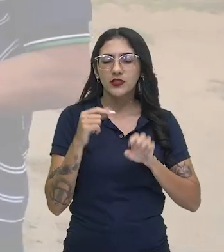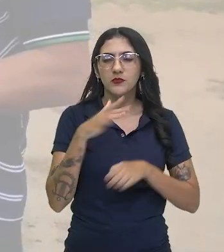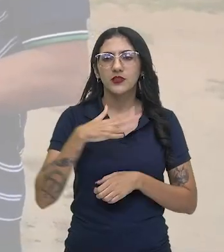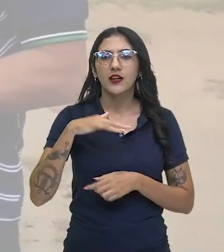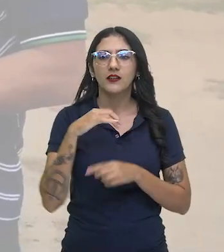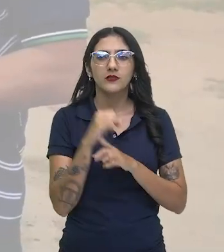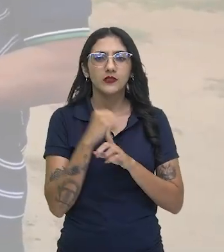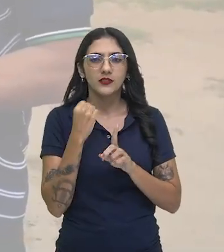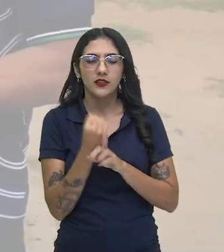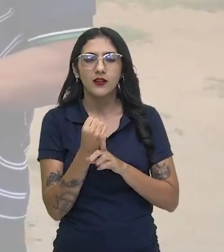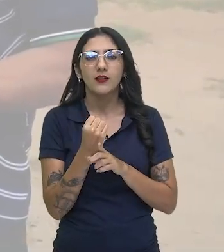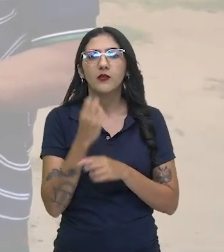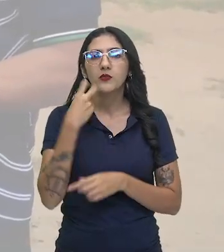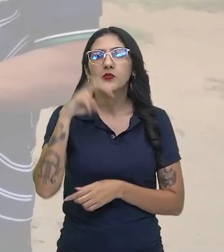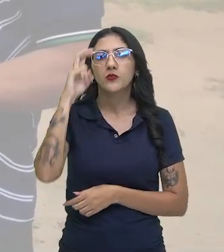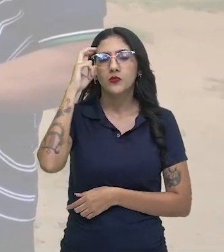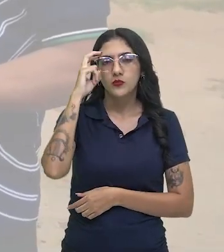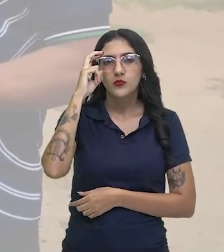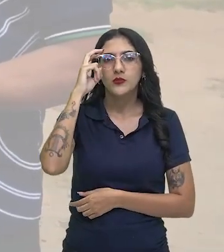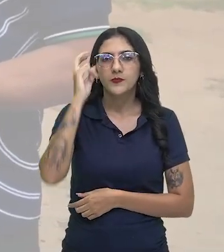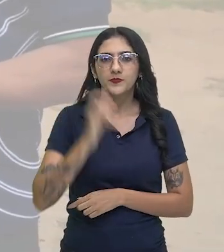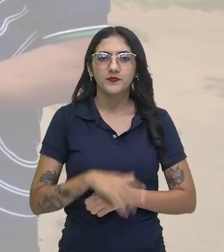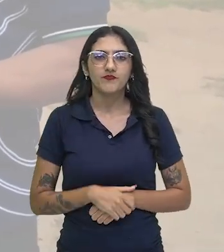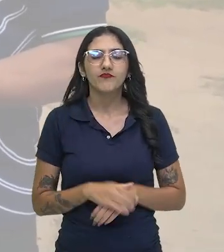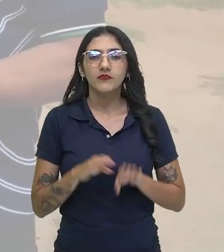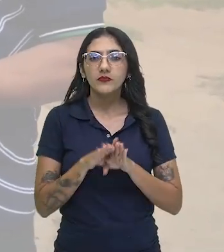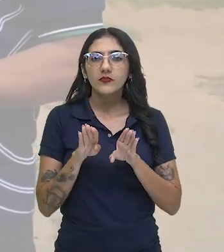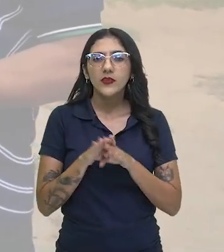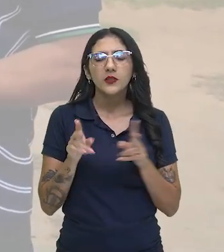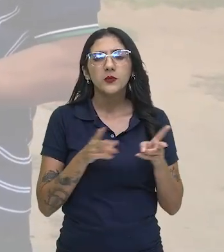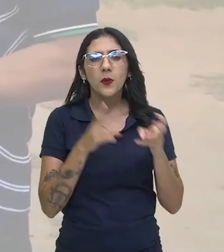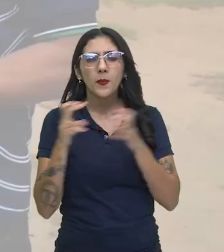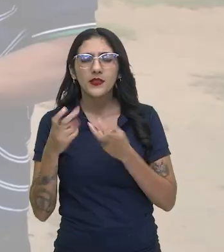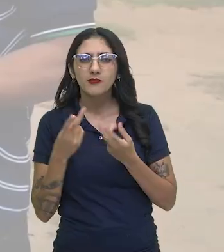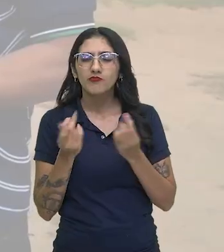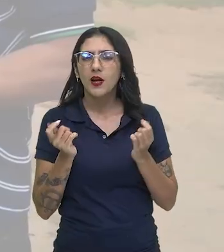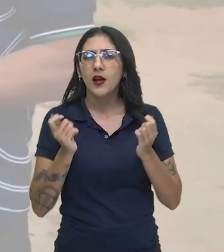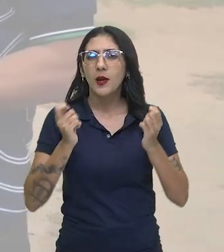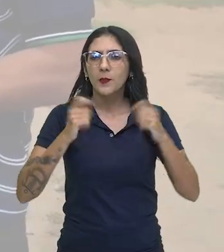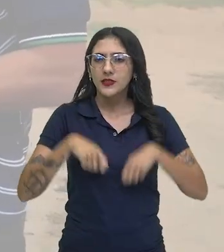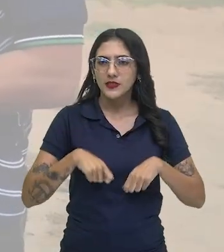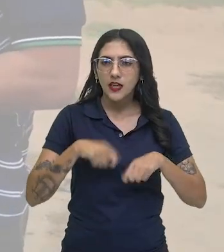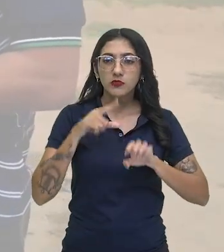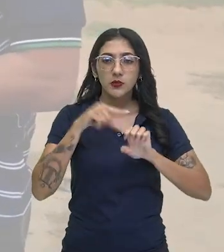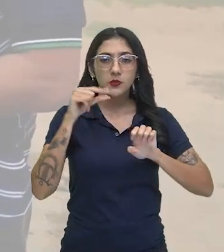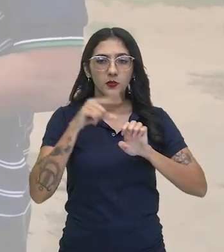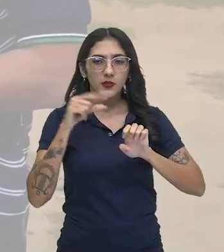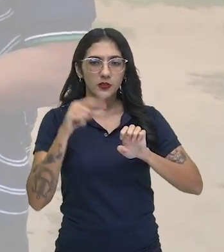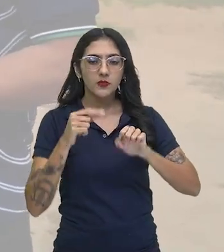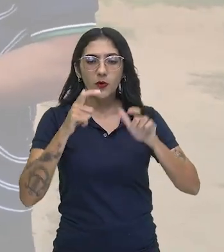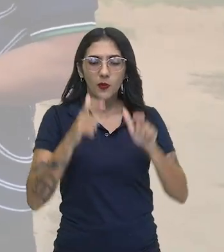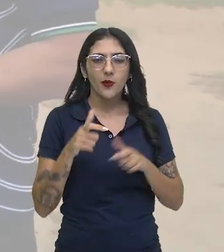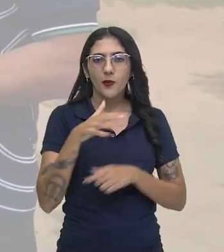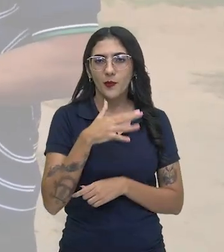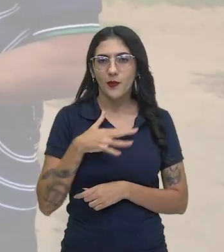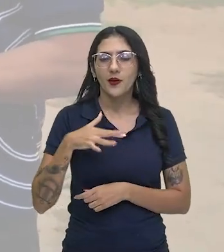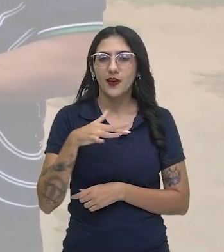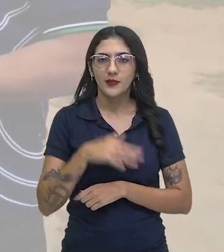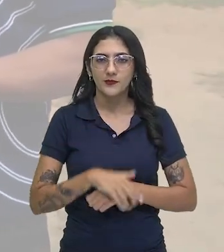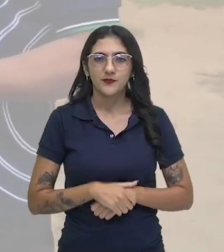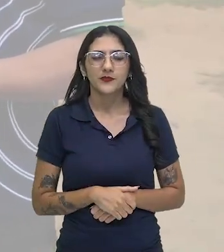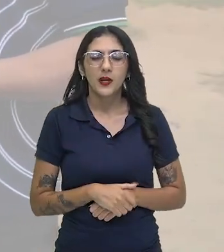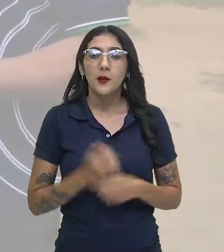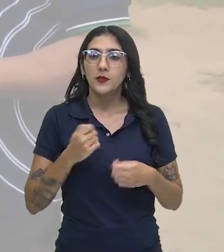e cultural. É justamente ver a possibilidade de empreendedorismo na nossa localidade. Isso mesmo.